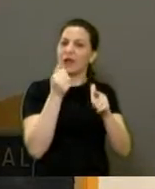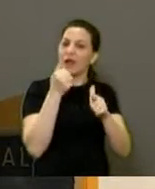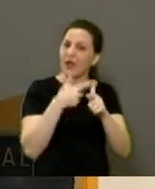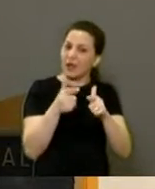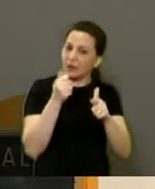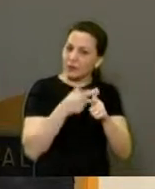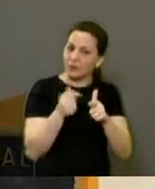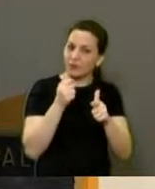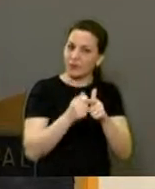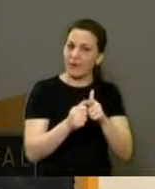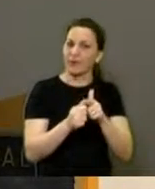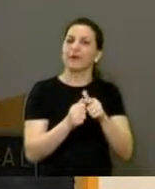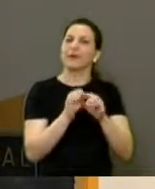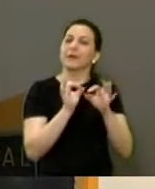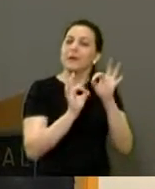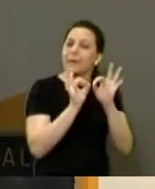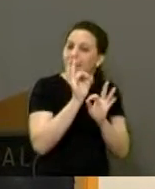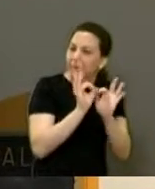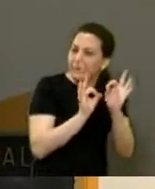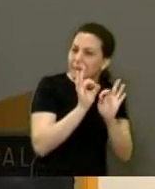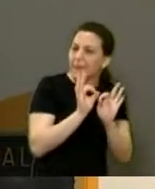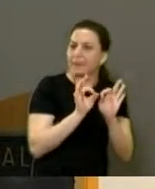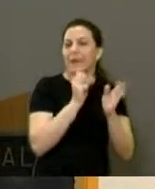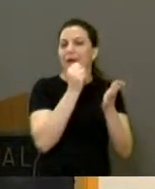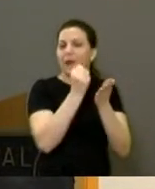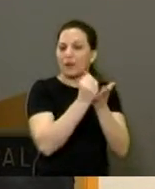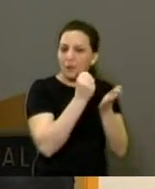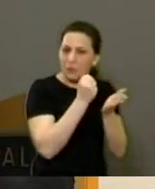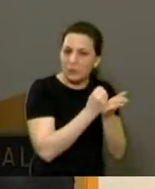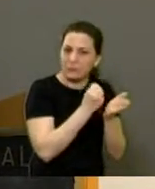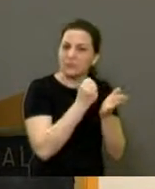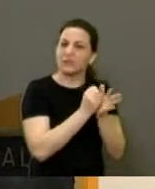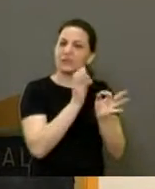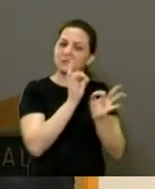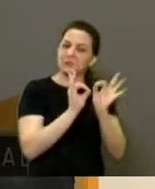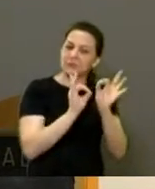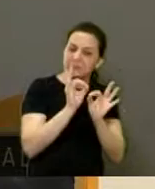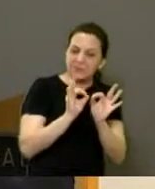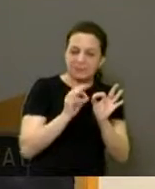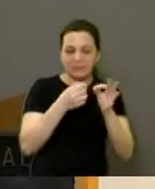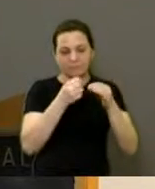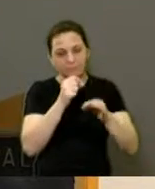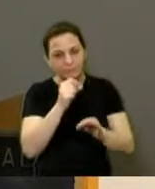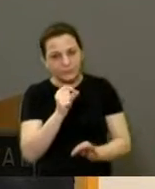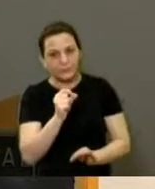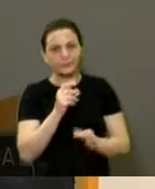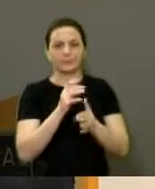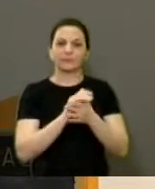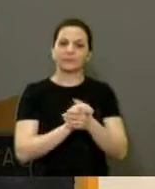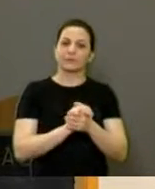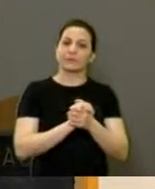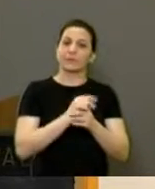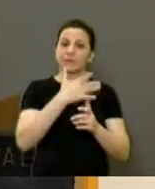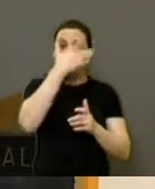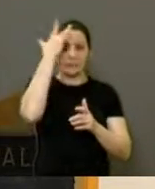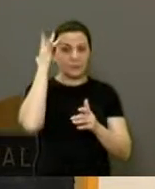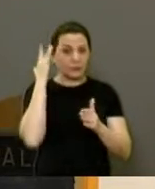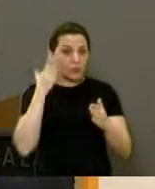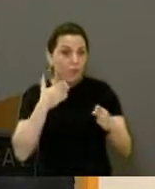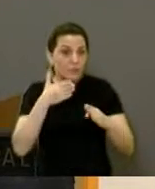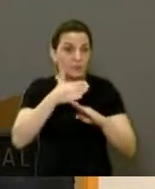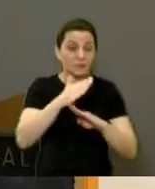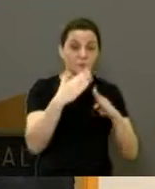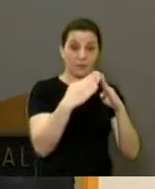a casa, faz tudo bonitinho, faz contrato, faz isso, faz aquilo. Aí a pessoa que entra